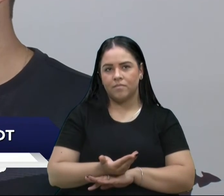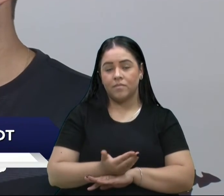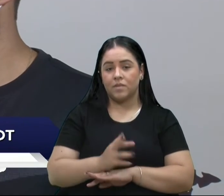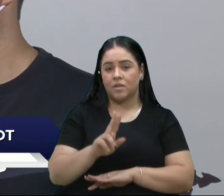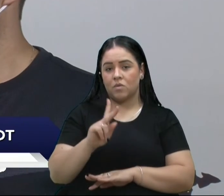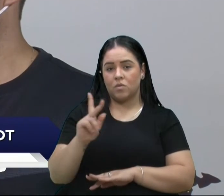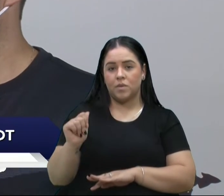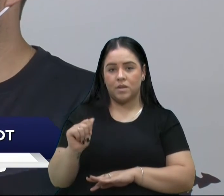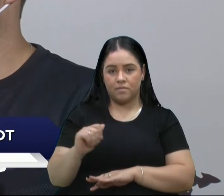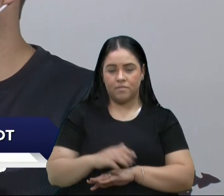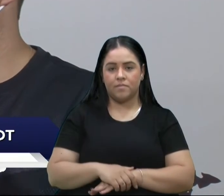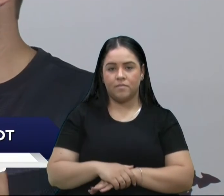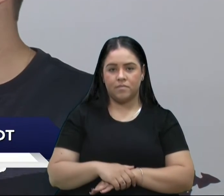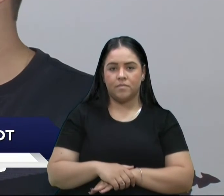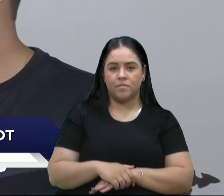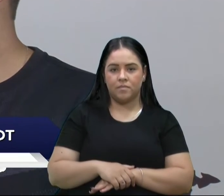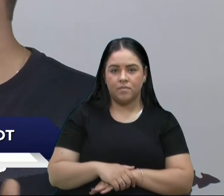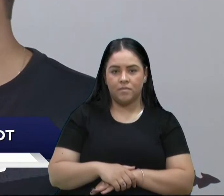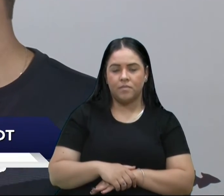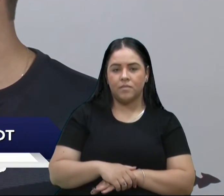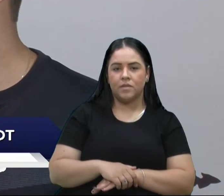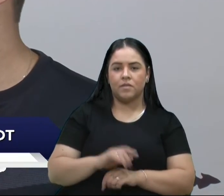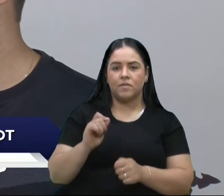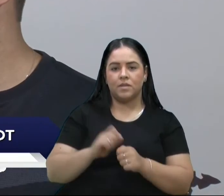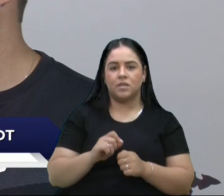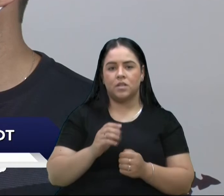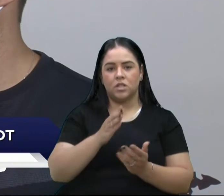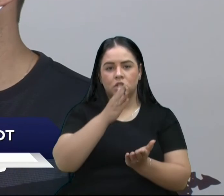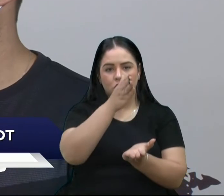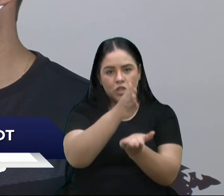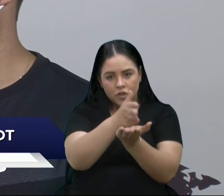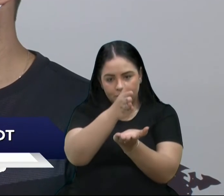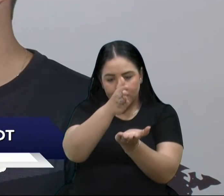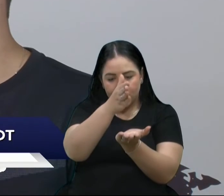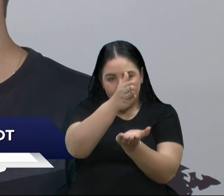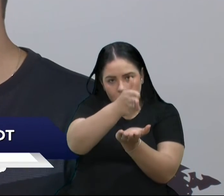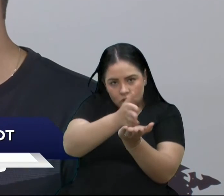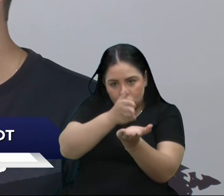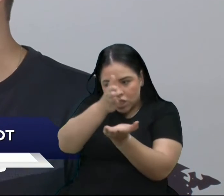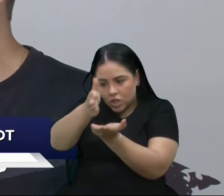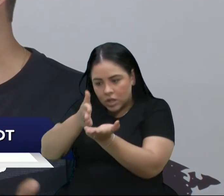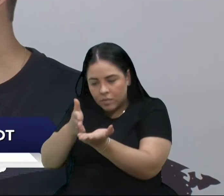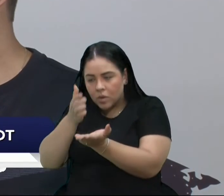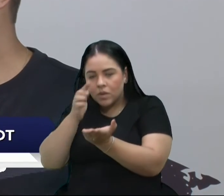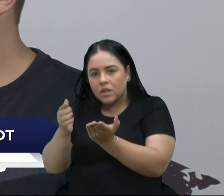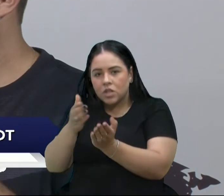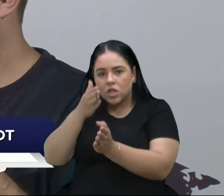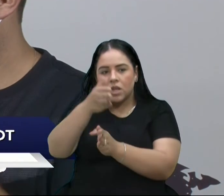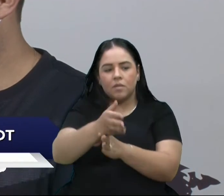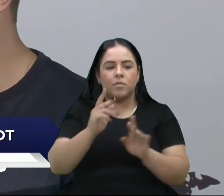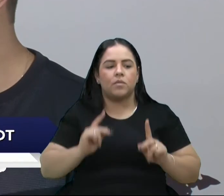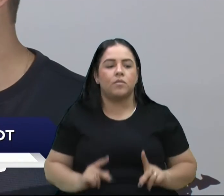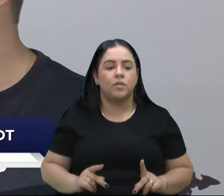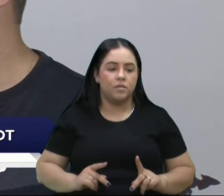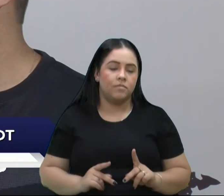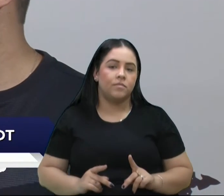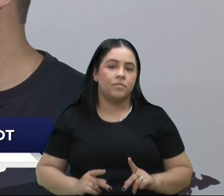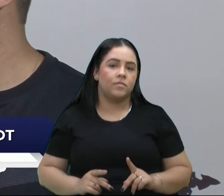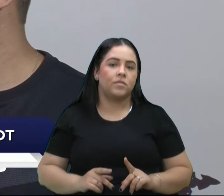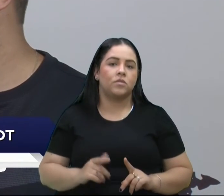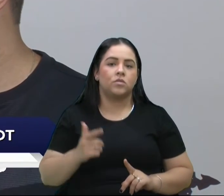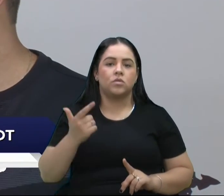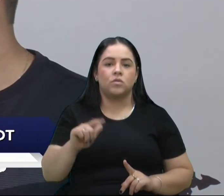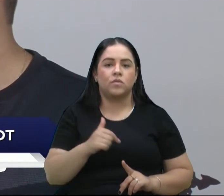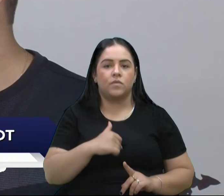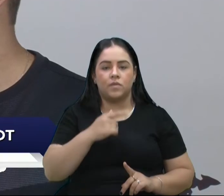nas UPAs, né? Então, vai ser feito divisórias para poder receber esse pessoal. E aí, eu volto a cobrar